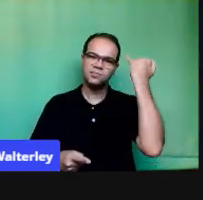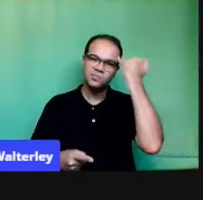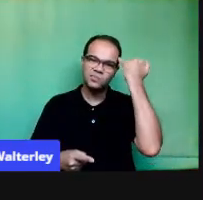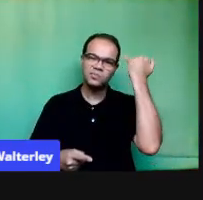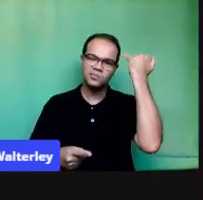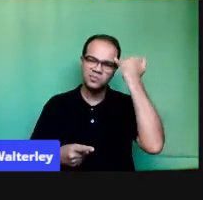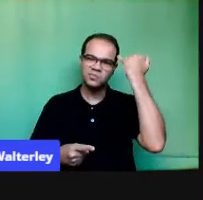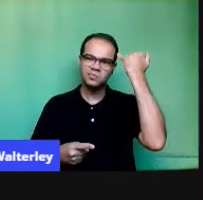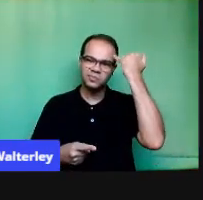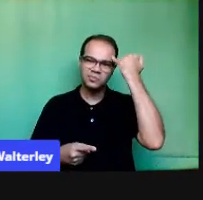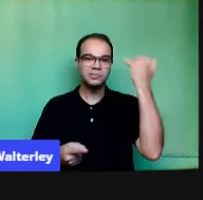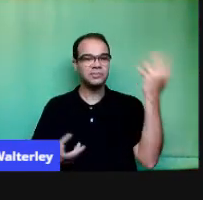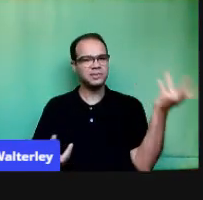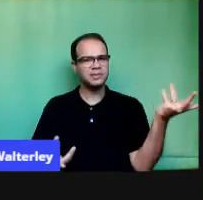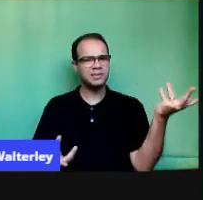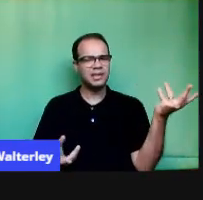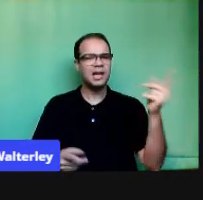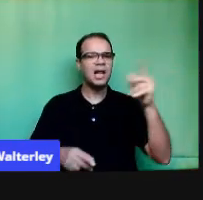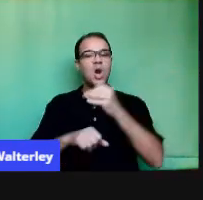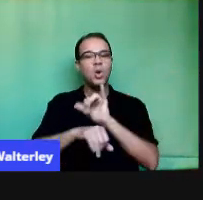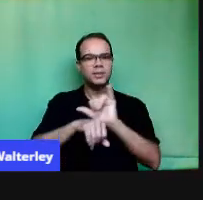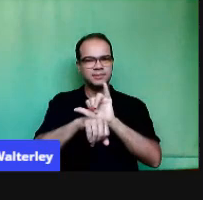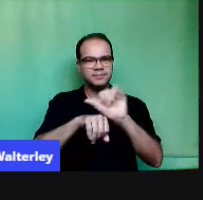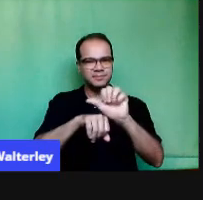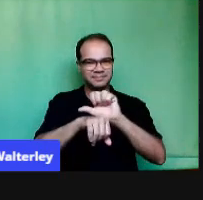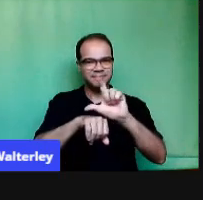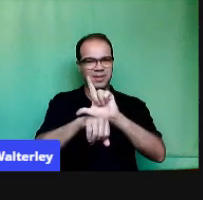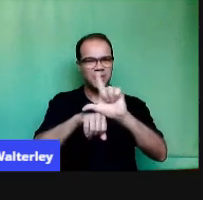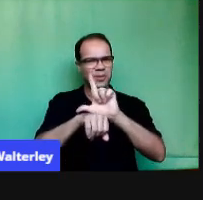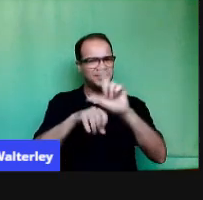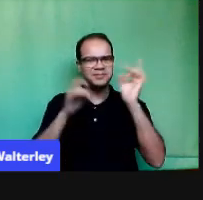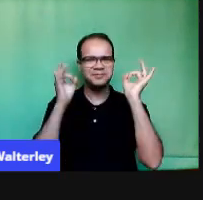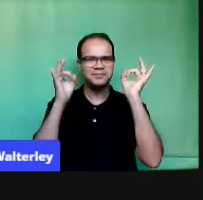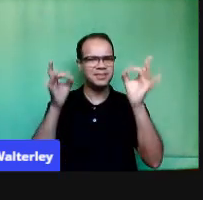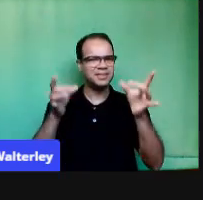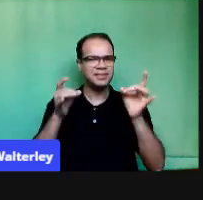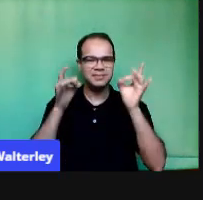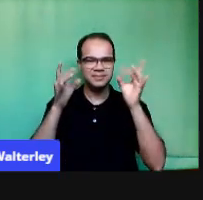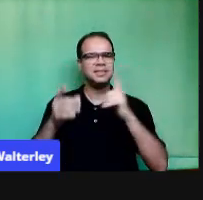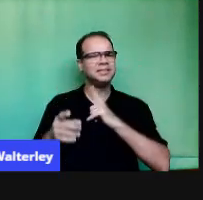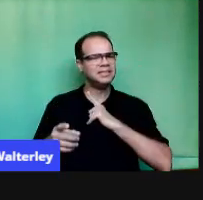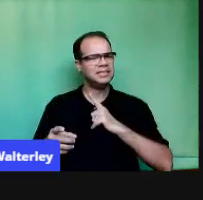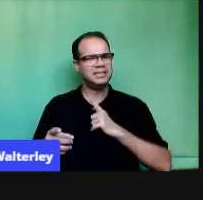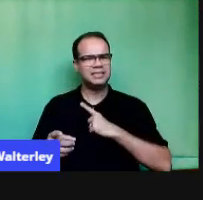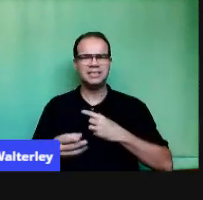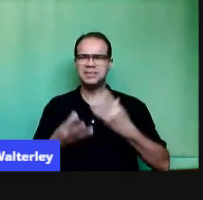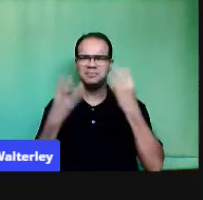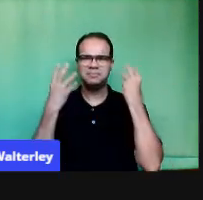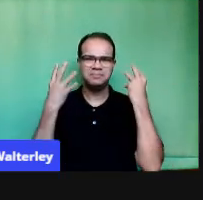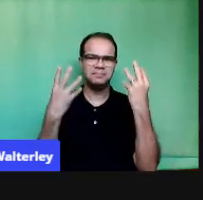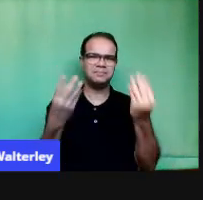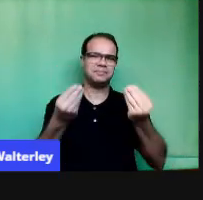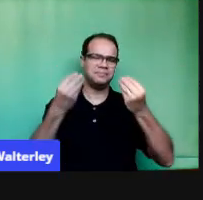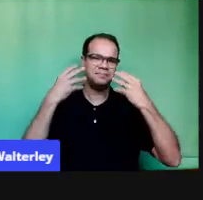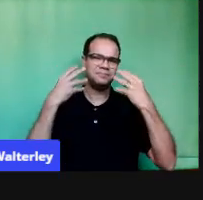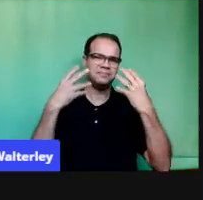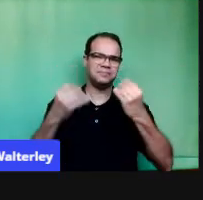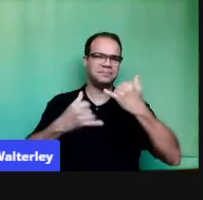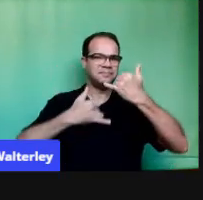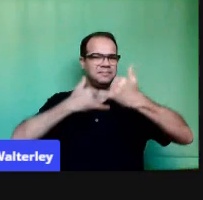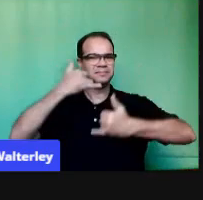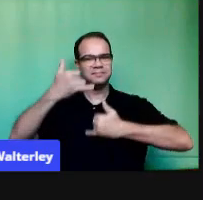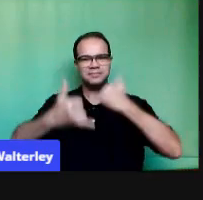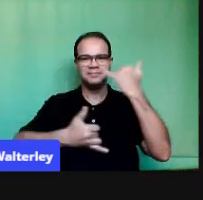vendem milhões de brinquedos, mas esses brinquedos aqui têm várias formas, a Adriana vai falar de mais algumas formas de